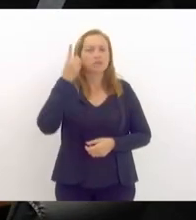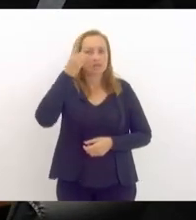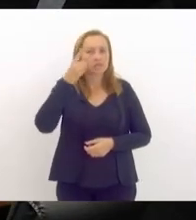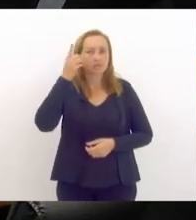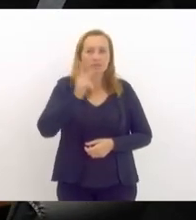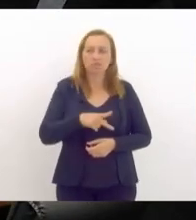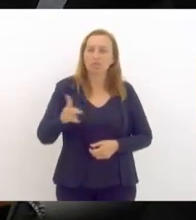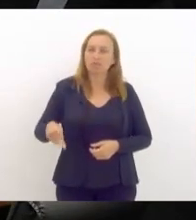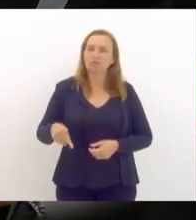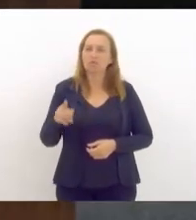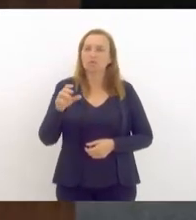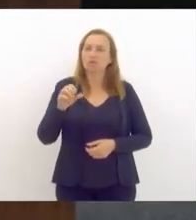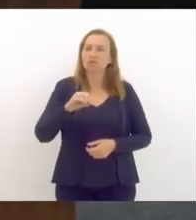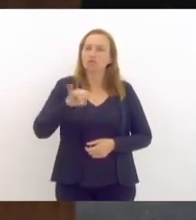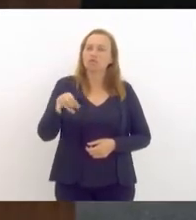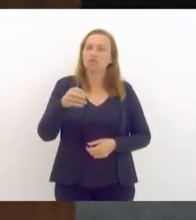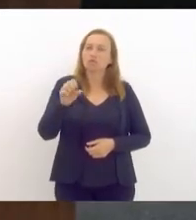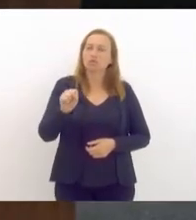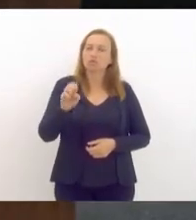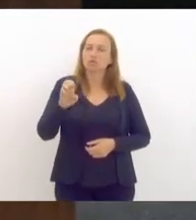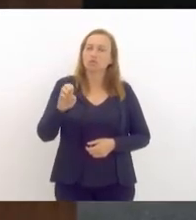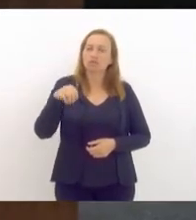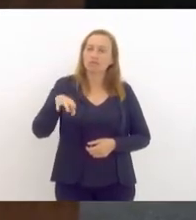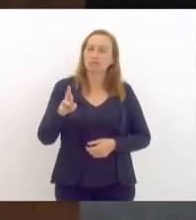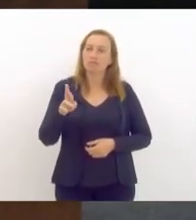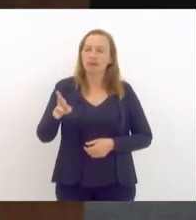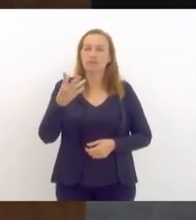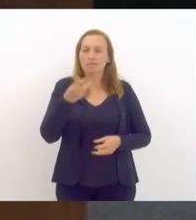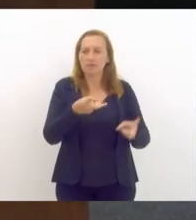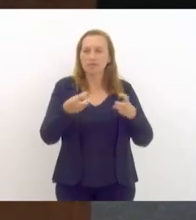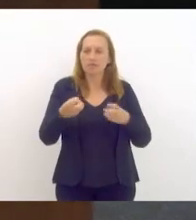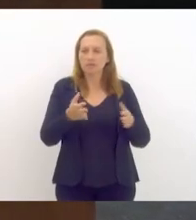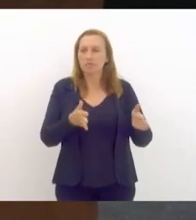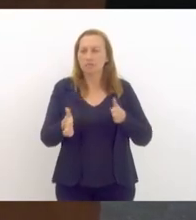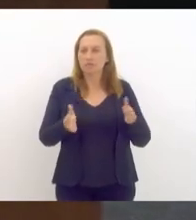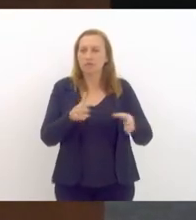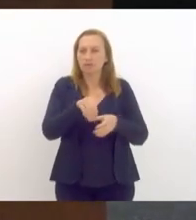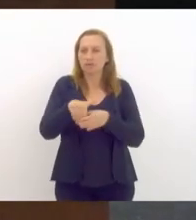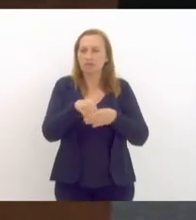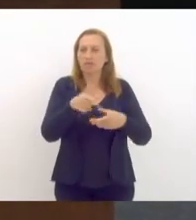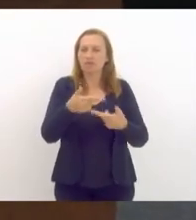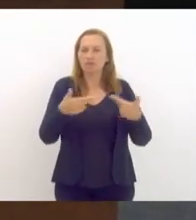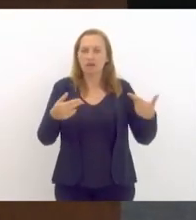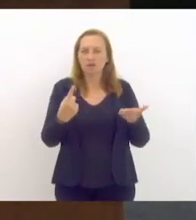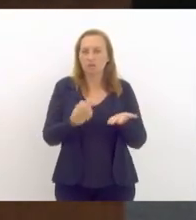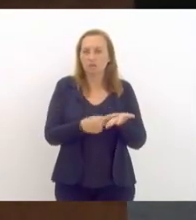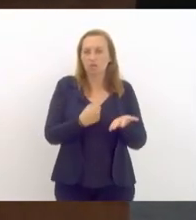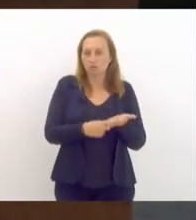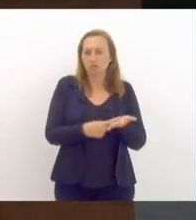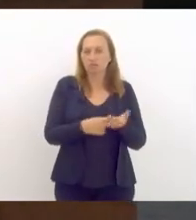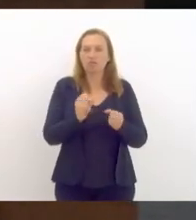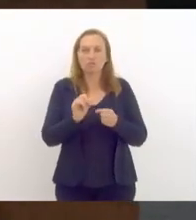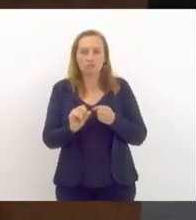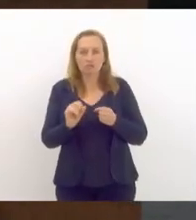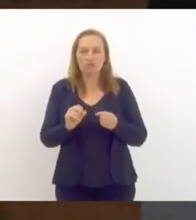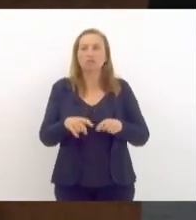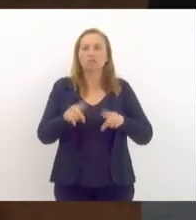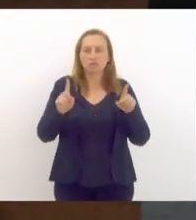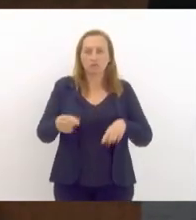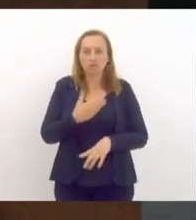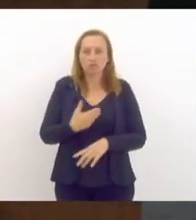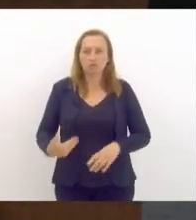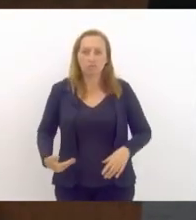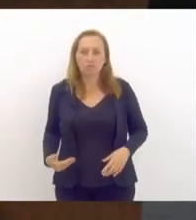Professor Josimar a gente percebe que durante o período eleitoral Muitos compromissos são feitos com funcionalismo público